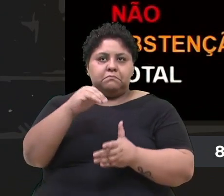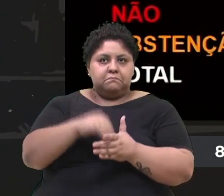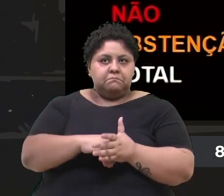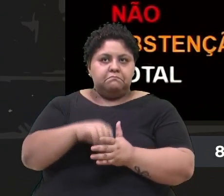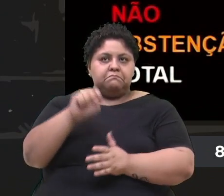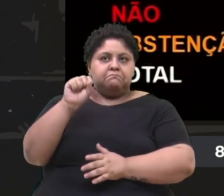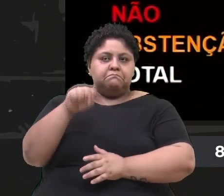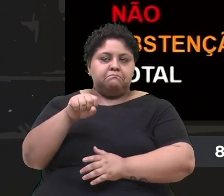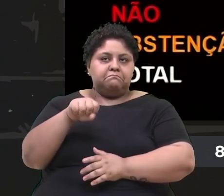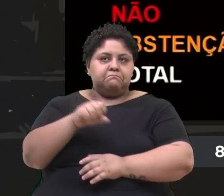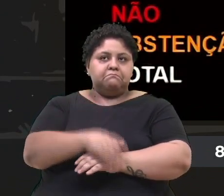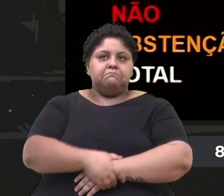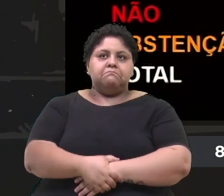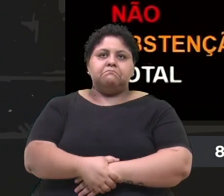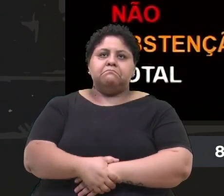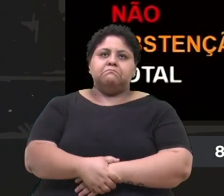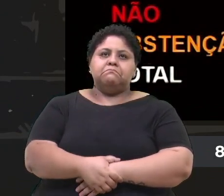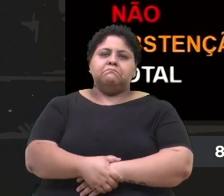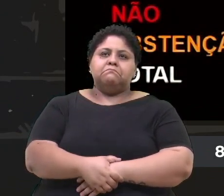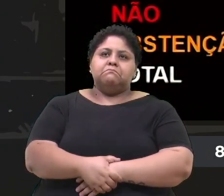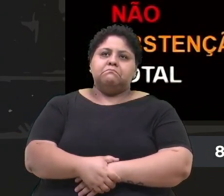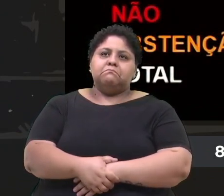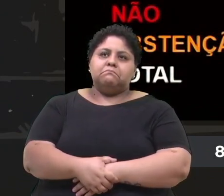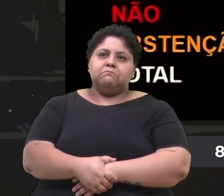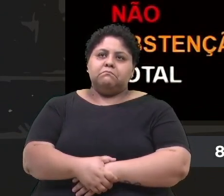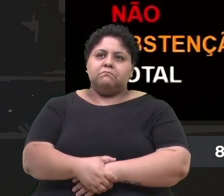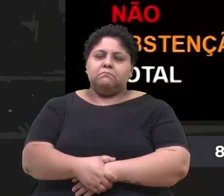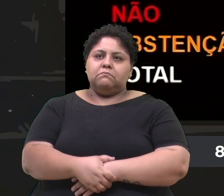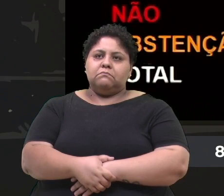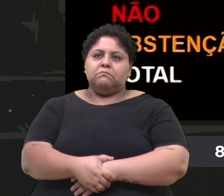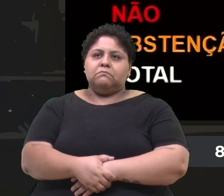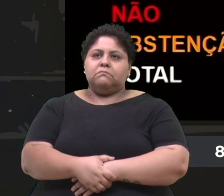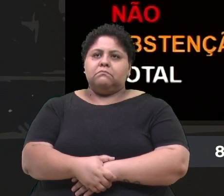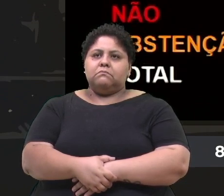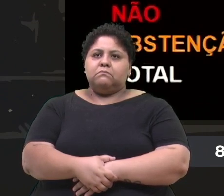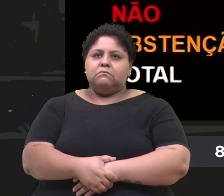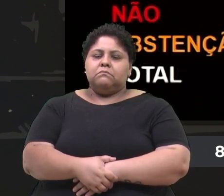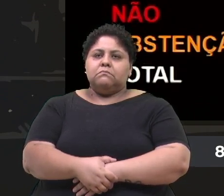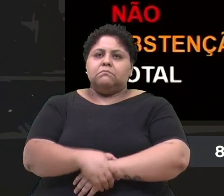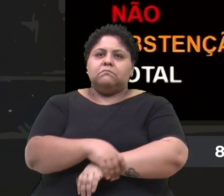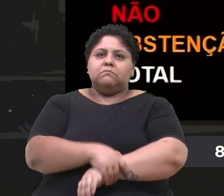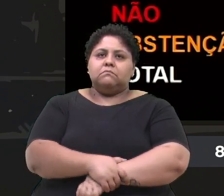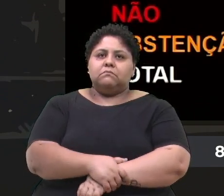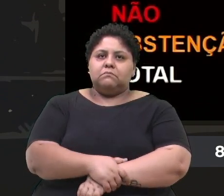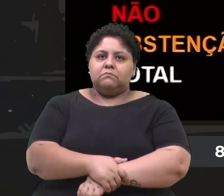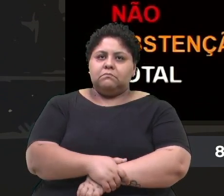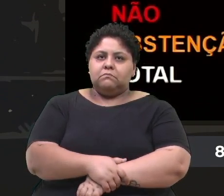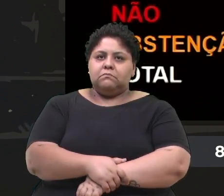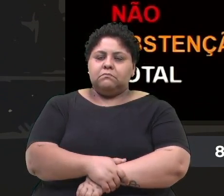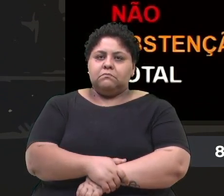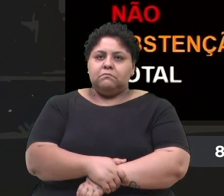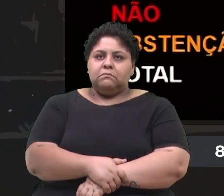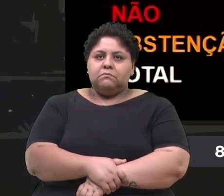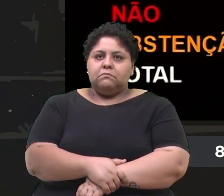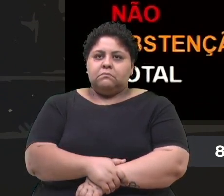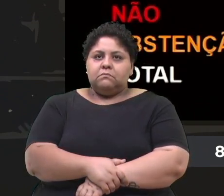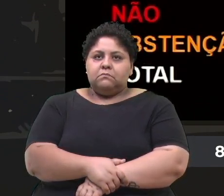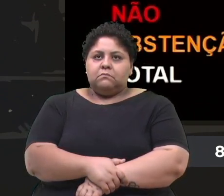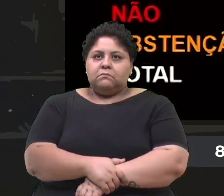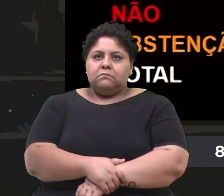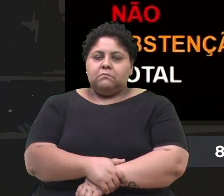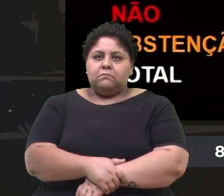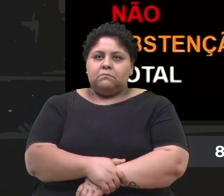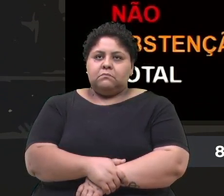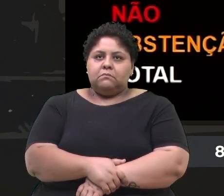Rose Frigieri. Oriento Vota não, sim. senhor presidente. Bressan vota não, senhor presidente. Isabela vota não, senhor presidente. Voto sim,